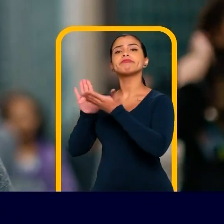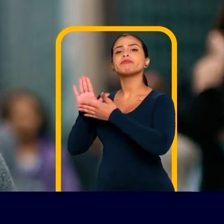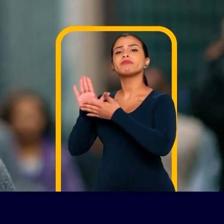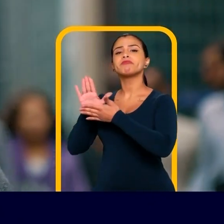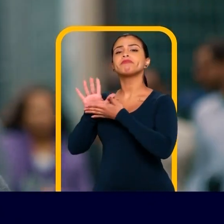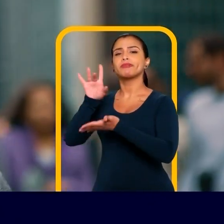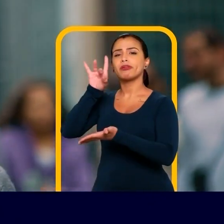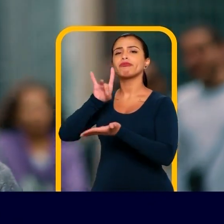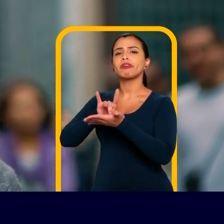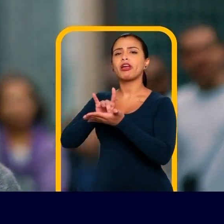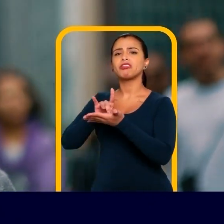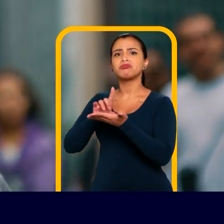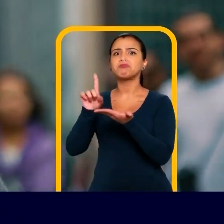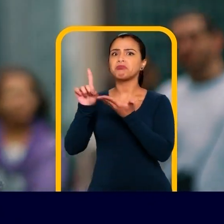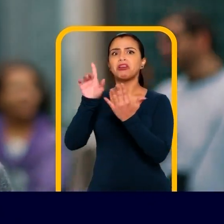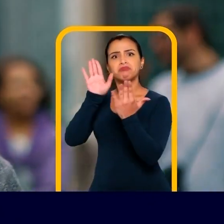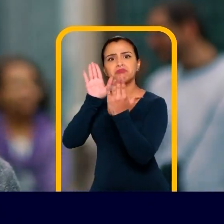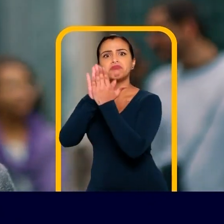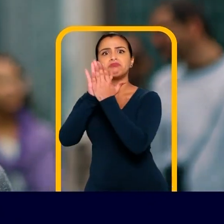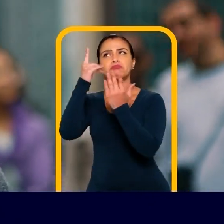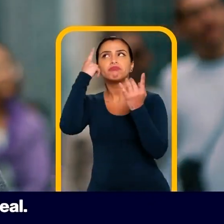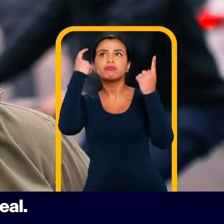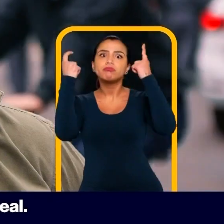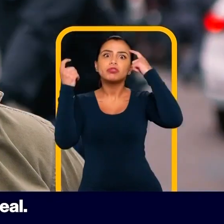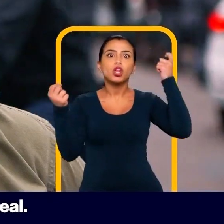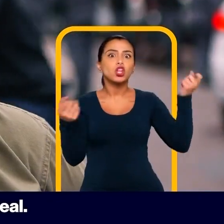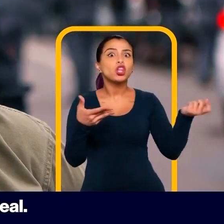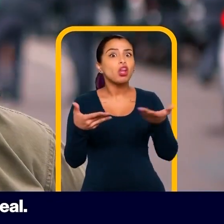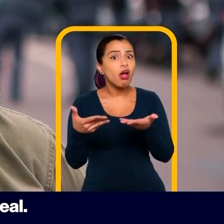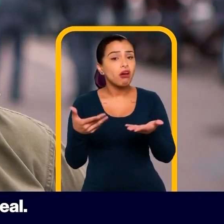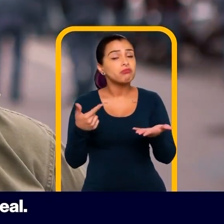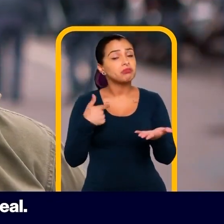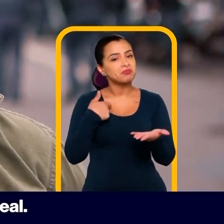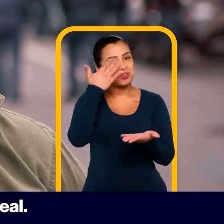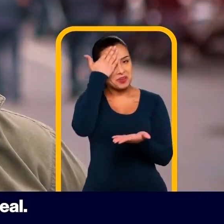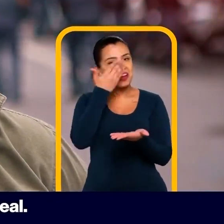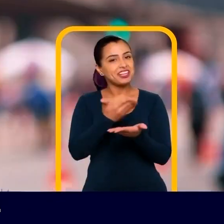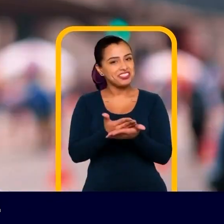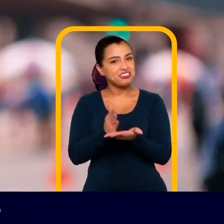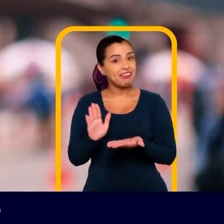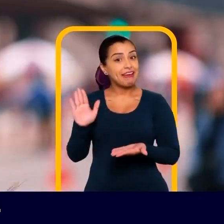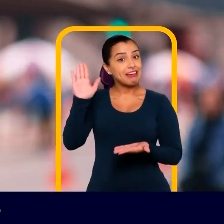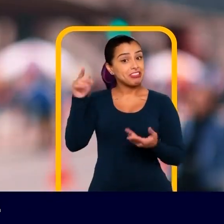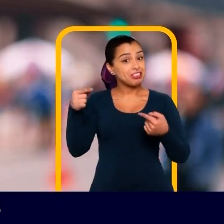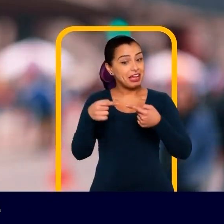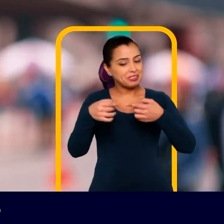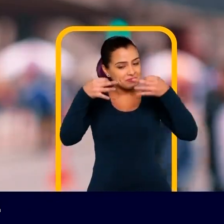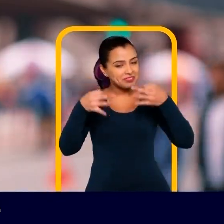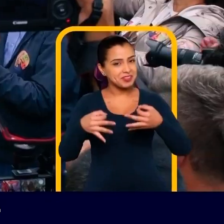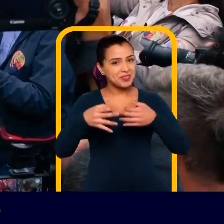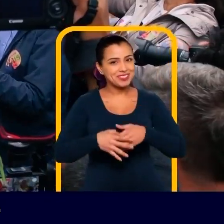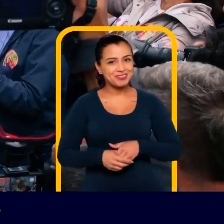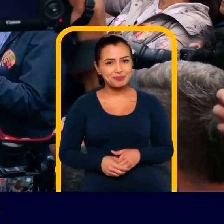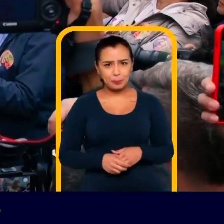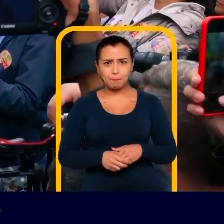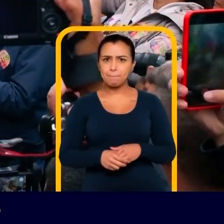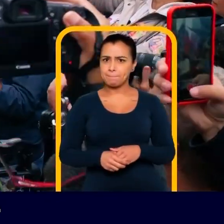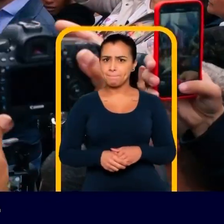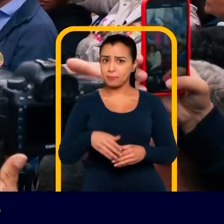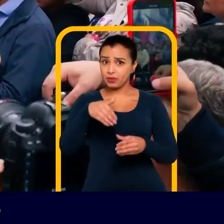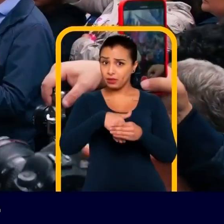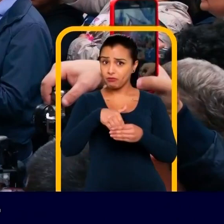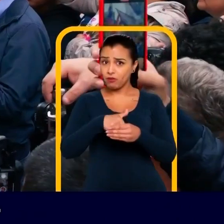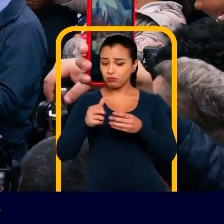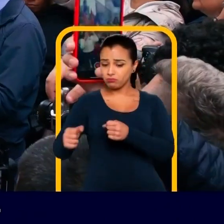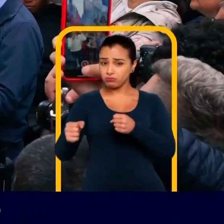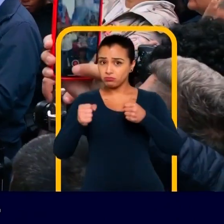verdade. Ela vai pro embate, ela enfrenta, ela tem ideias novas. Então eu acredito que ela é a candidata ideal. Ela é o que a gente precisa pro país. Quem tem